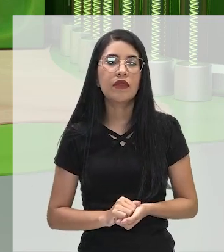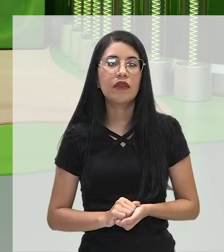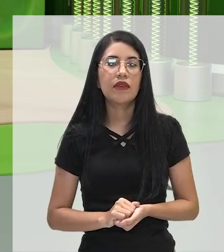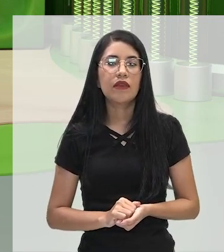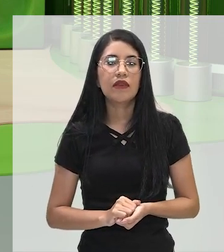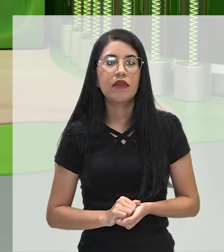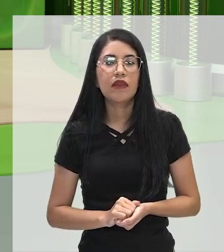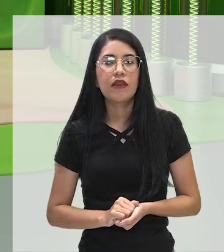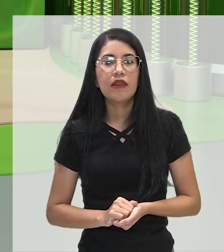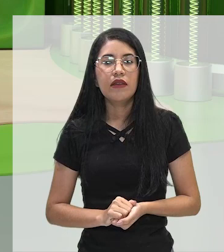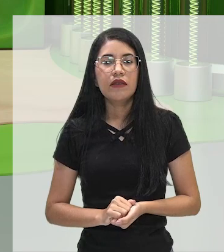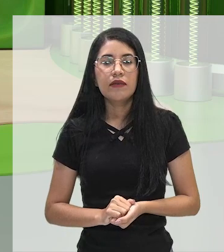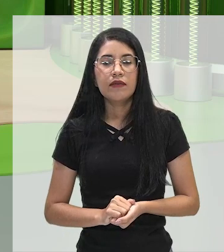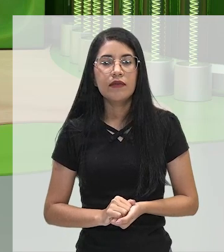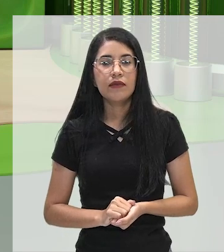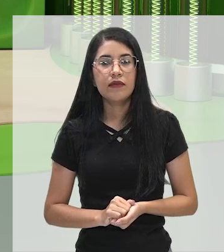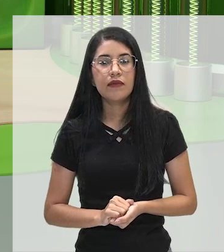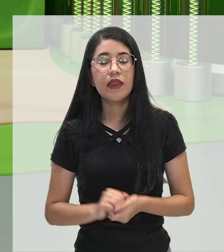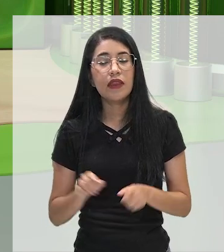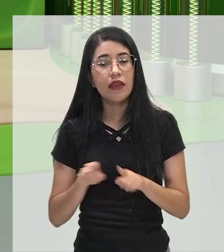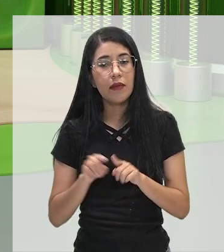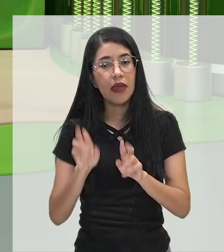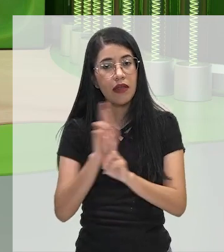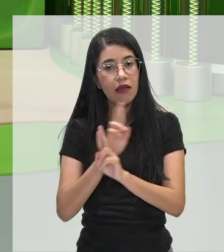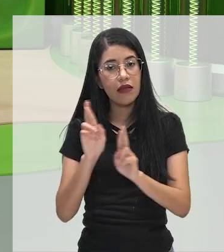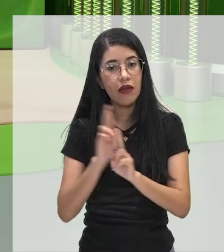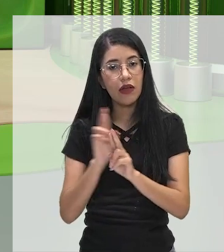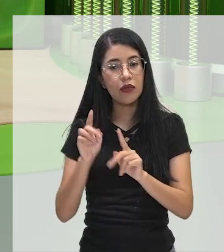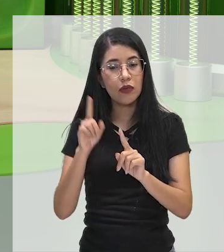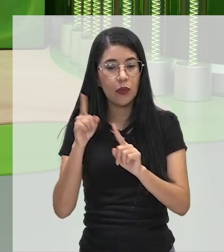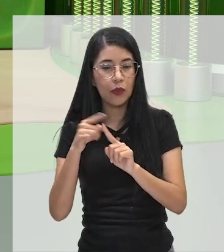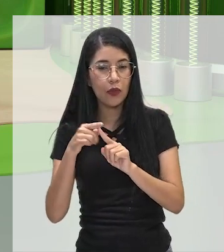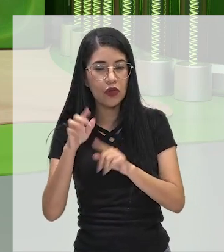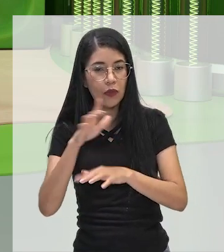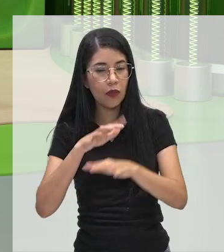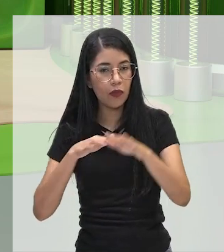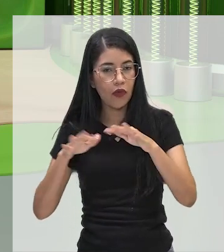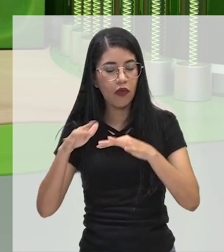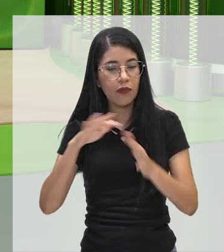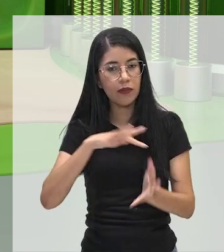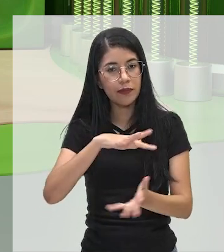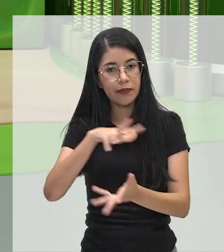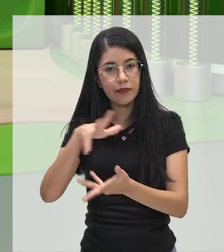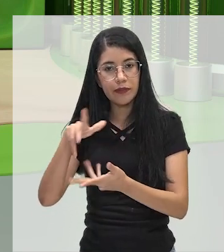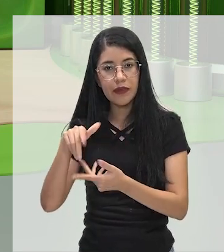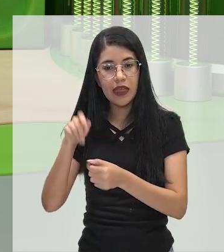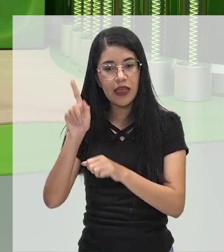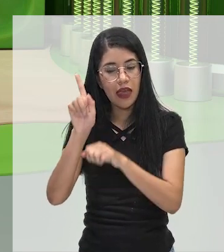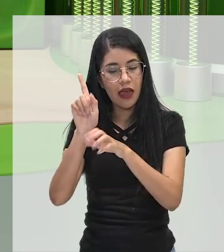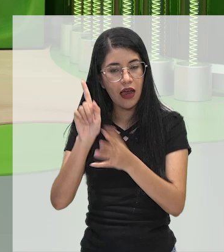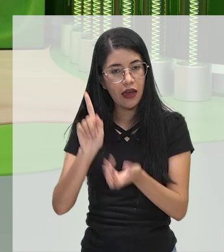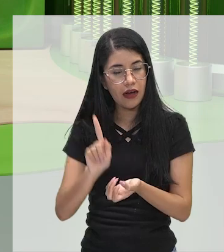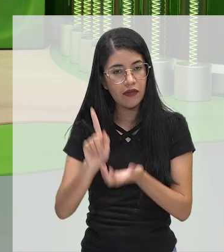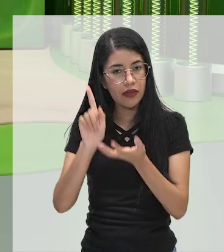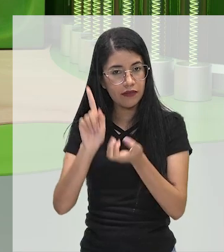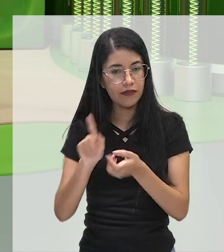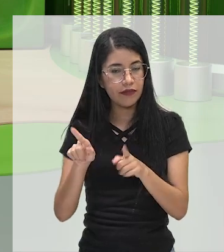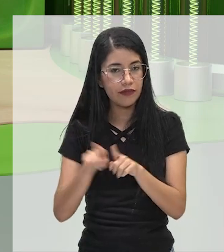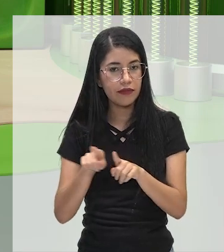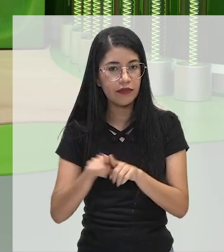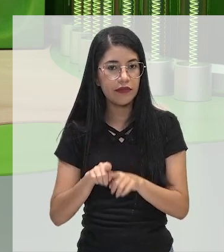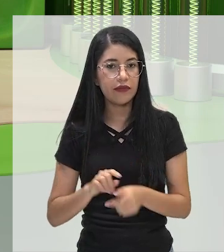onde ela está alcançando e também relacionado com o movimento que a Terra está fazendo e dessa gravidade, né? O que vai justamente